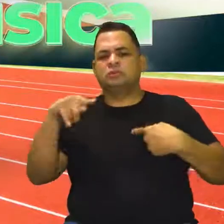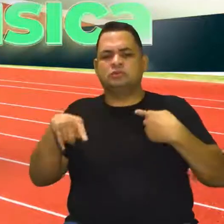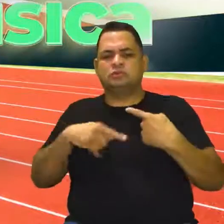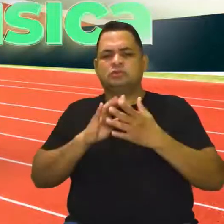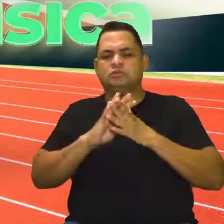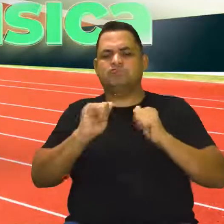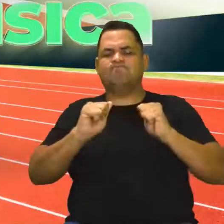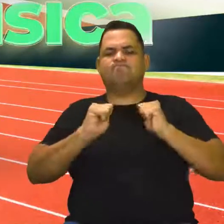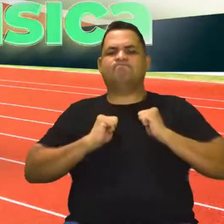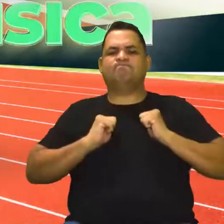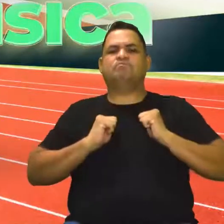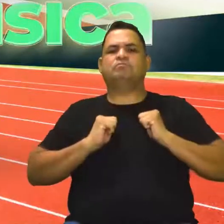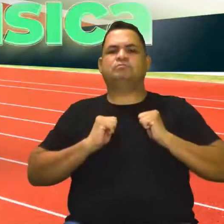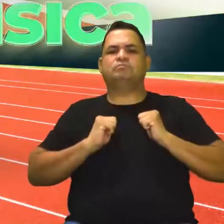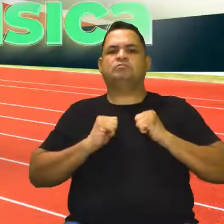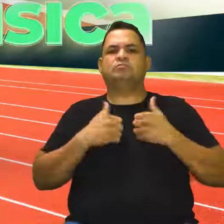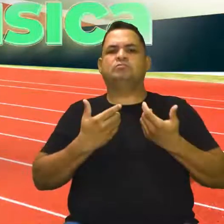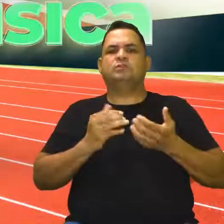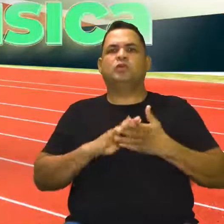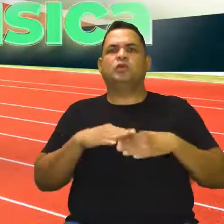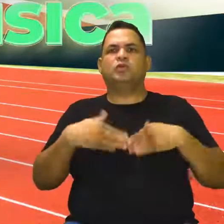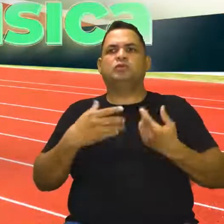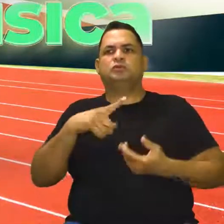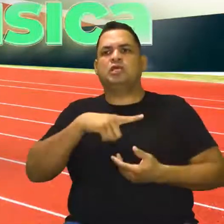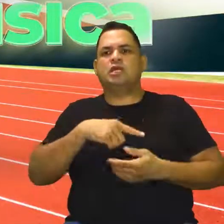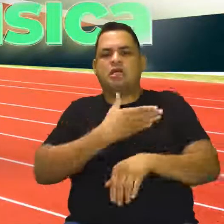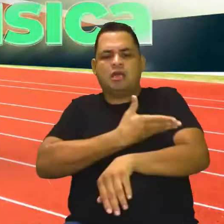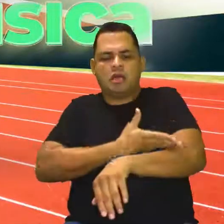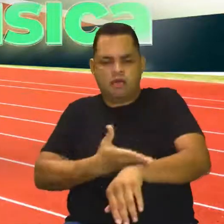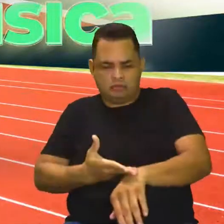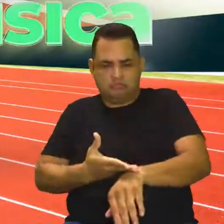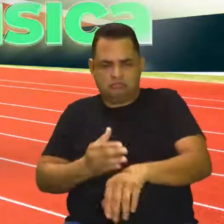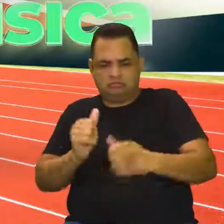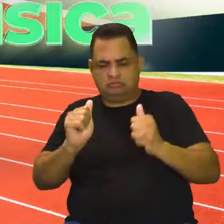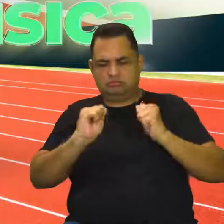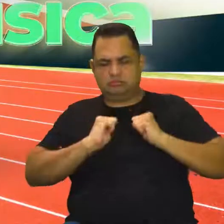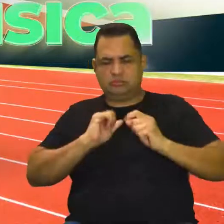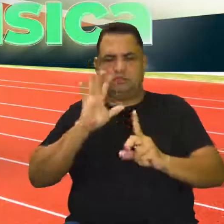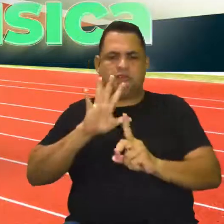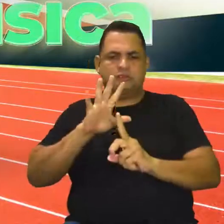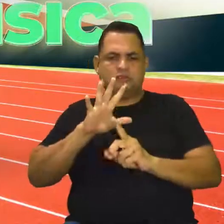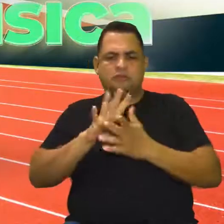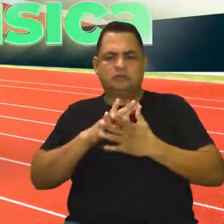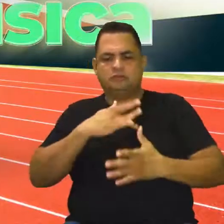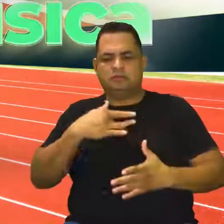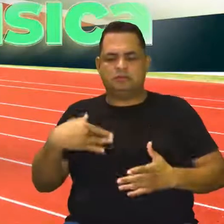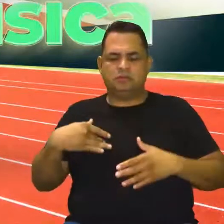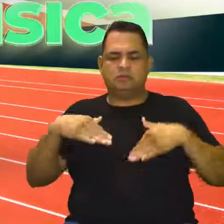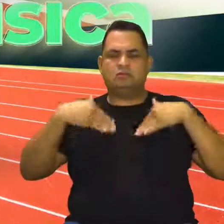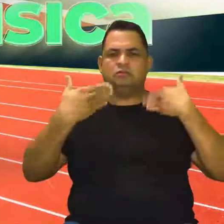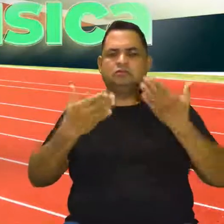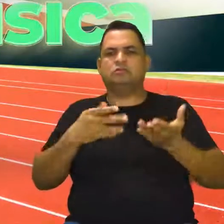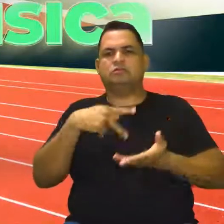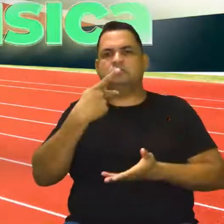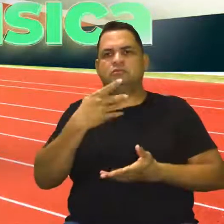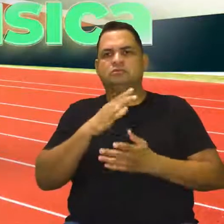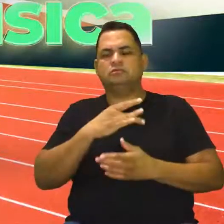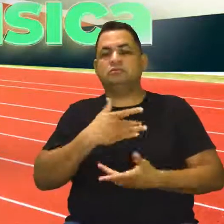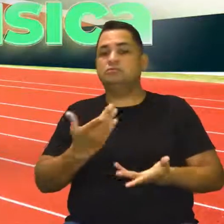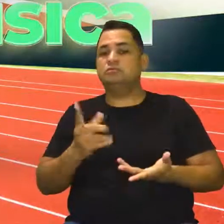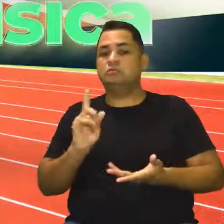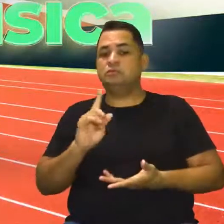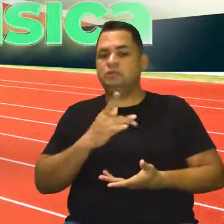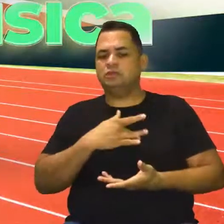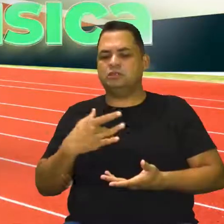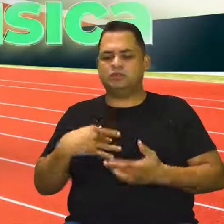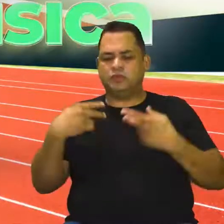sedentarismo? Porque quando você assume hábitos sedentários, você vai afetar a sua saúde. E aí, quando a gente diz saúde, não é